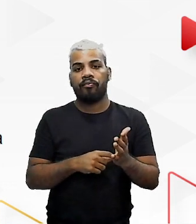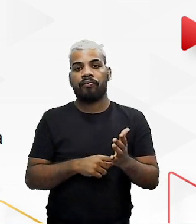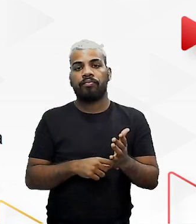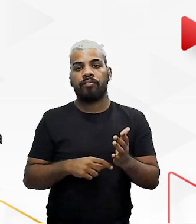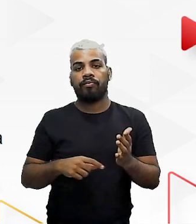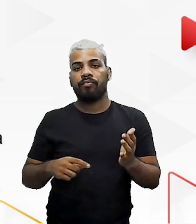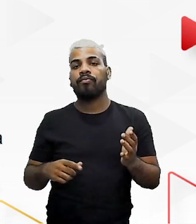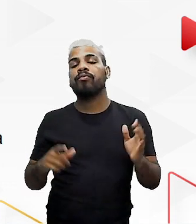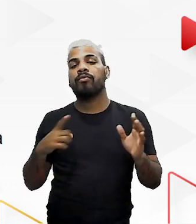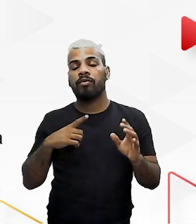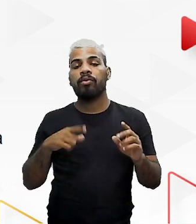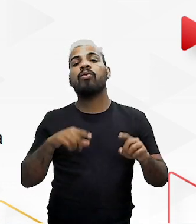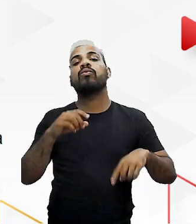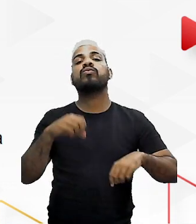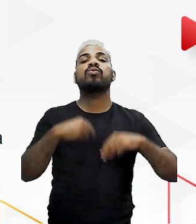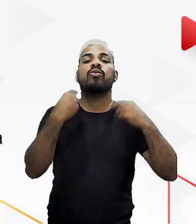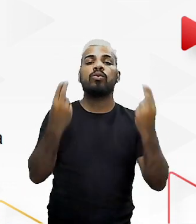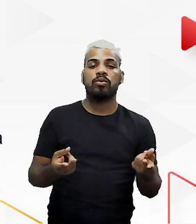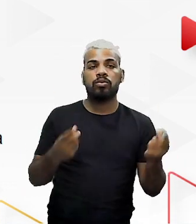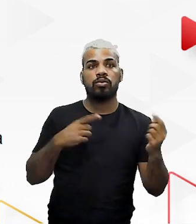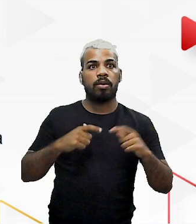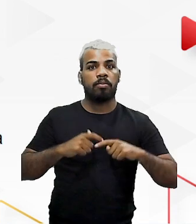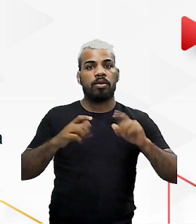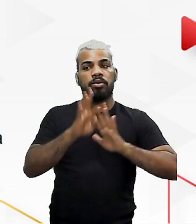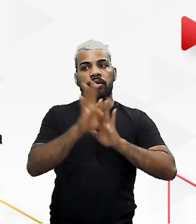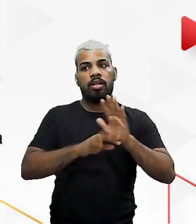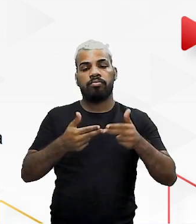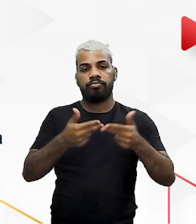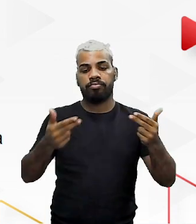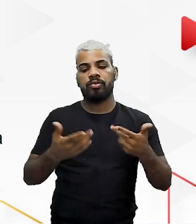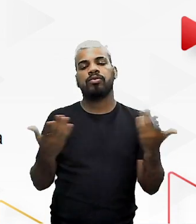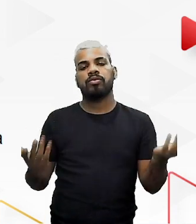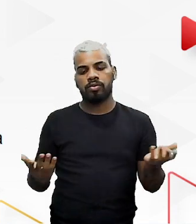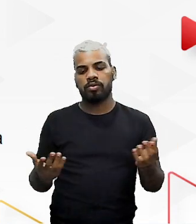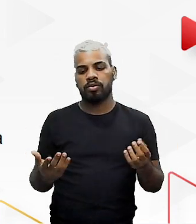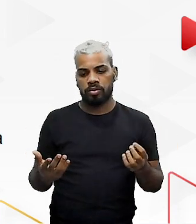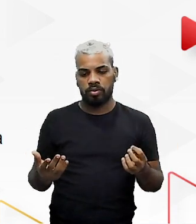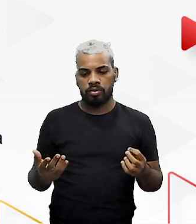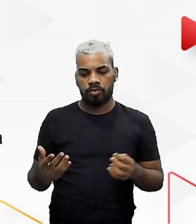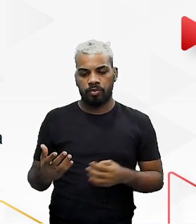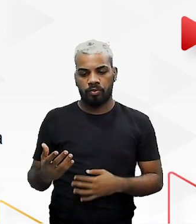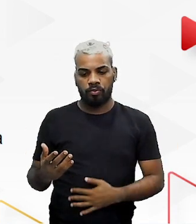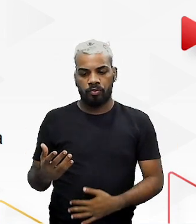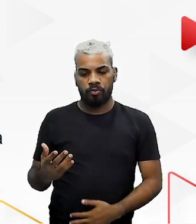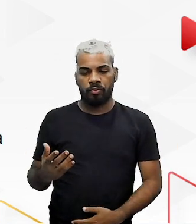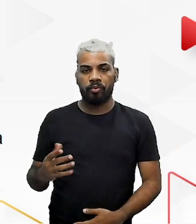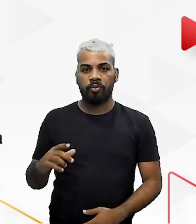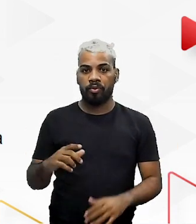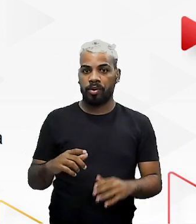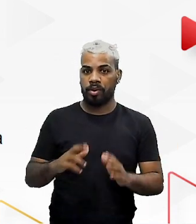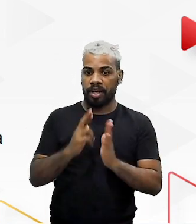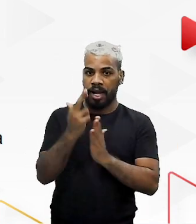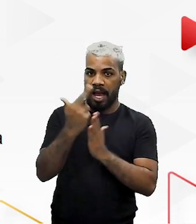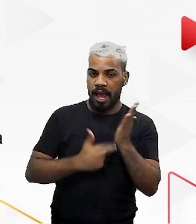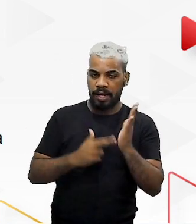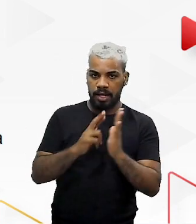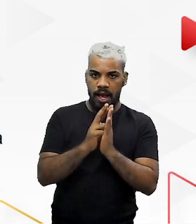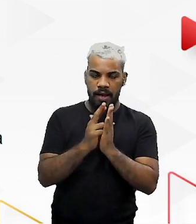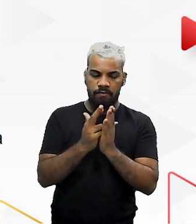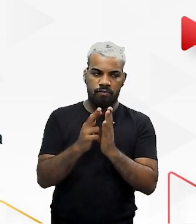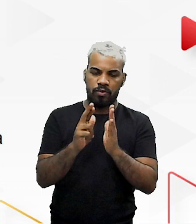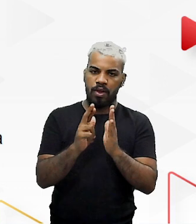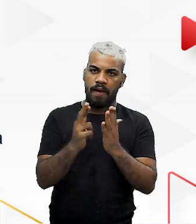garrafais ou até mesmo numa dimensão maior que o restante do texto. É o que a gente chama de, na capa de revista, por exemplo,